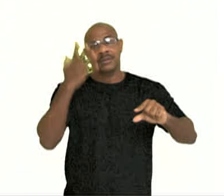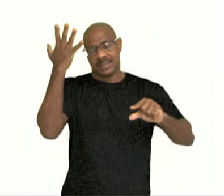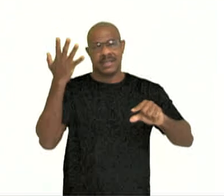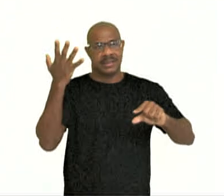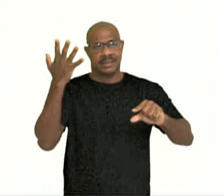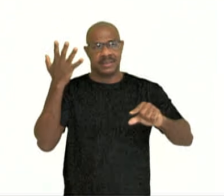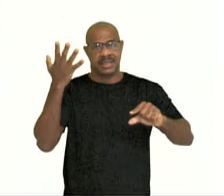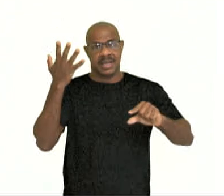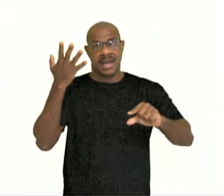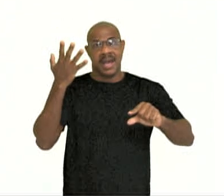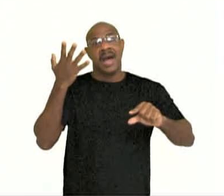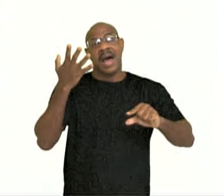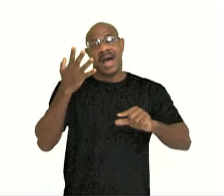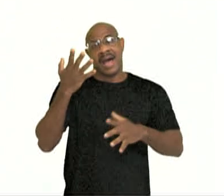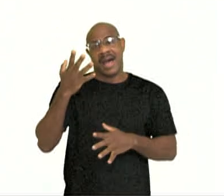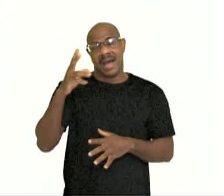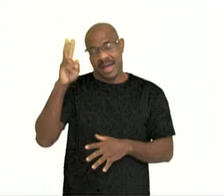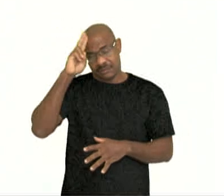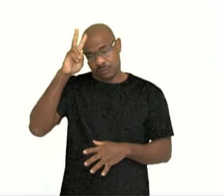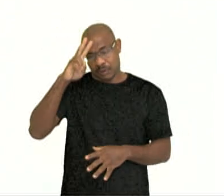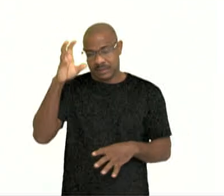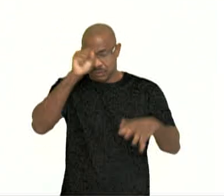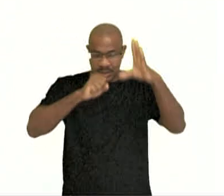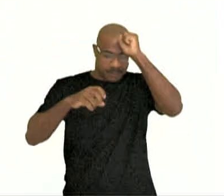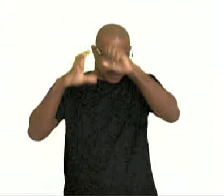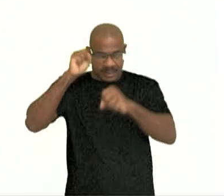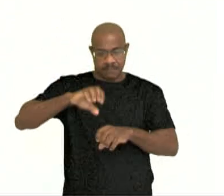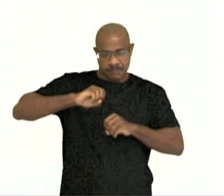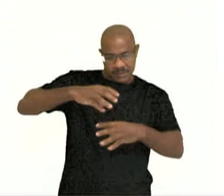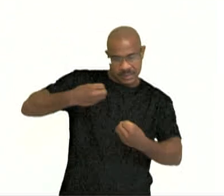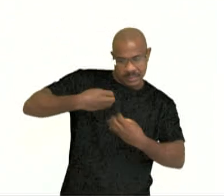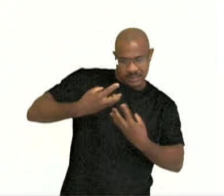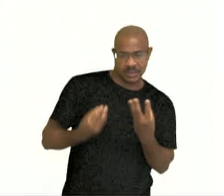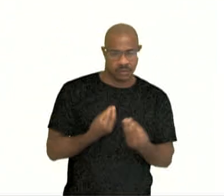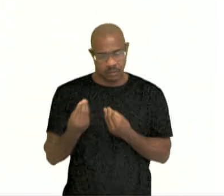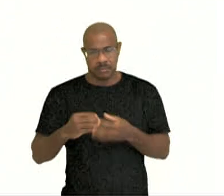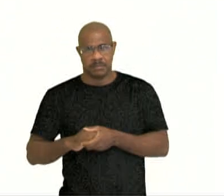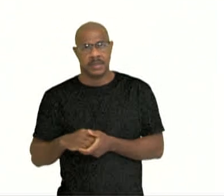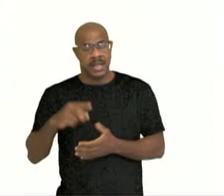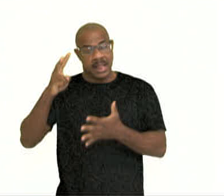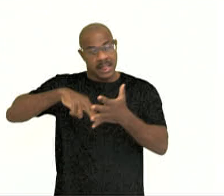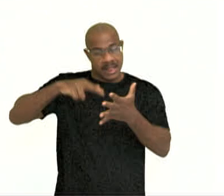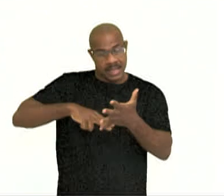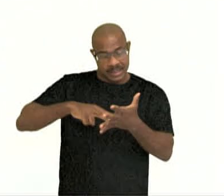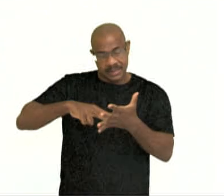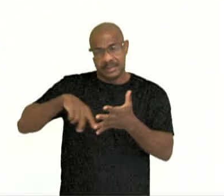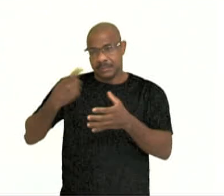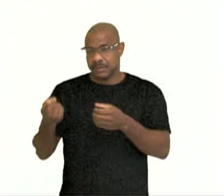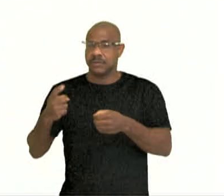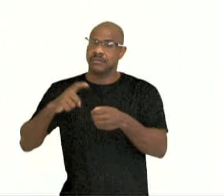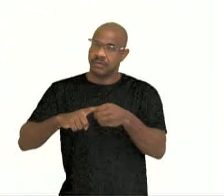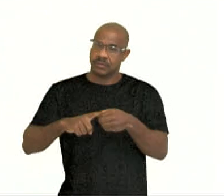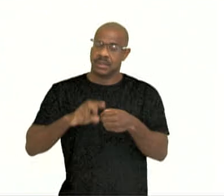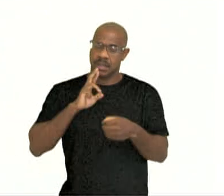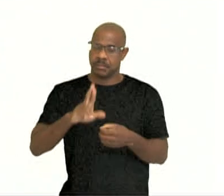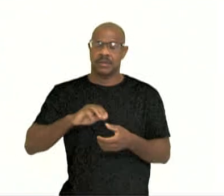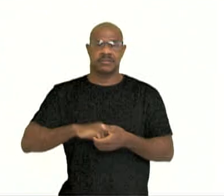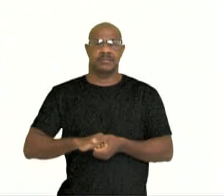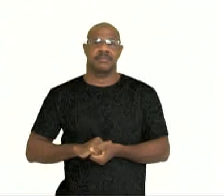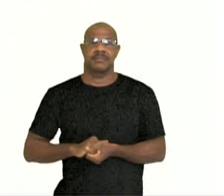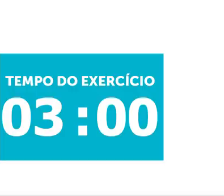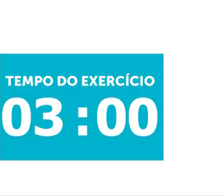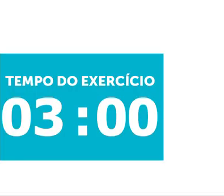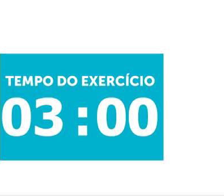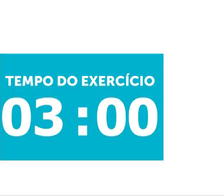história, um ensinamento, um aprendizado? Leia ali e reflete que a gente volta já já com a resposta dessa questão.